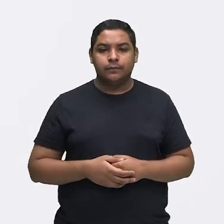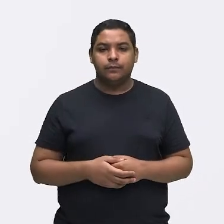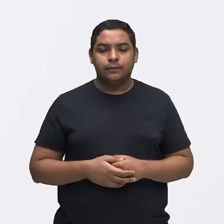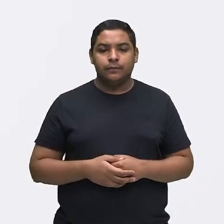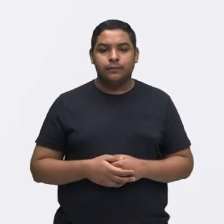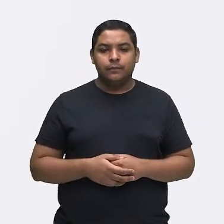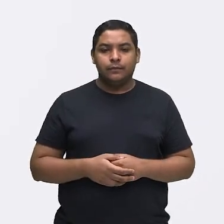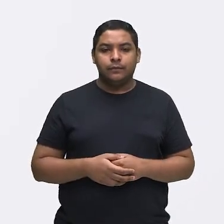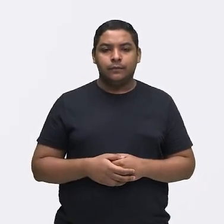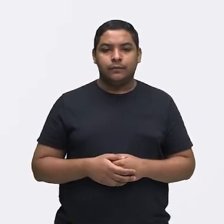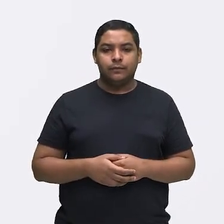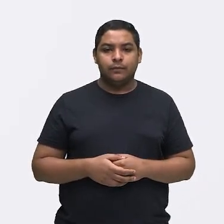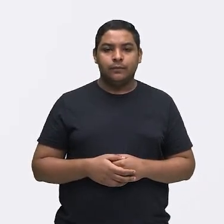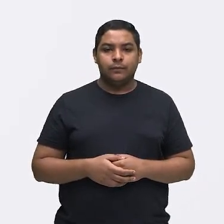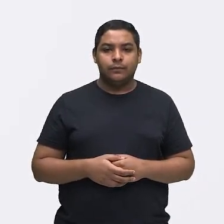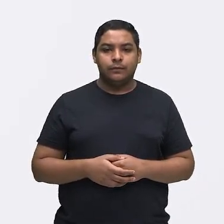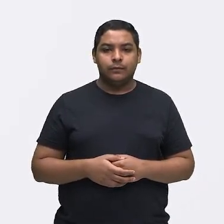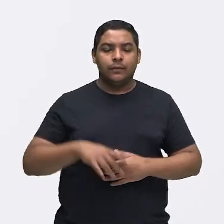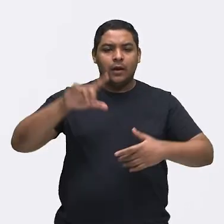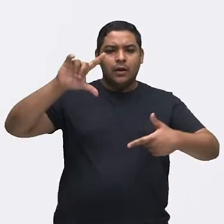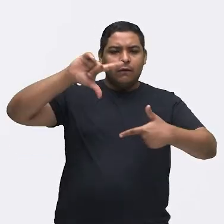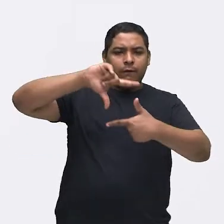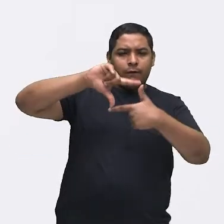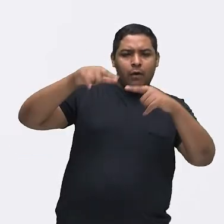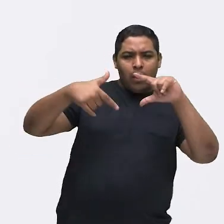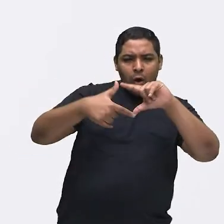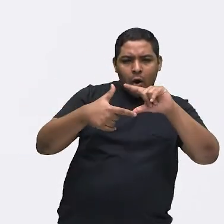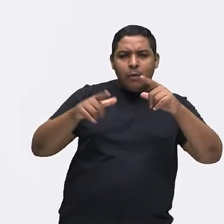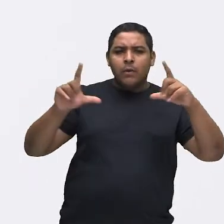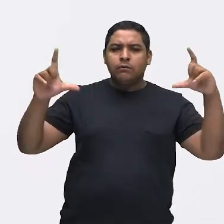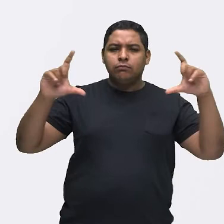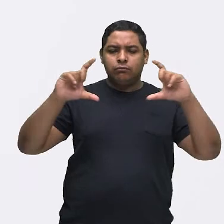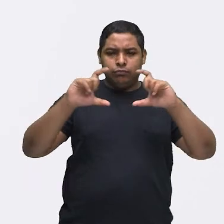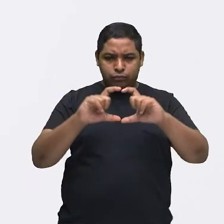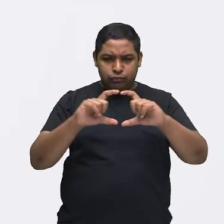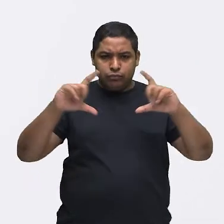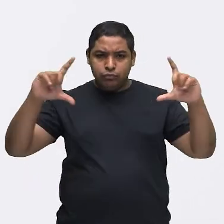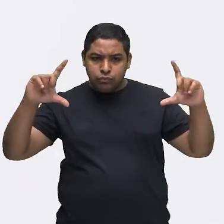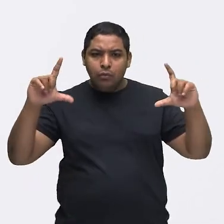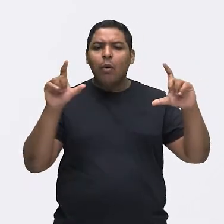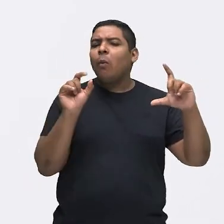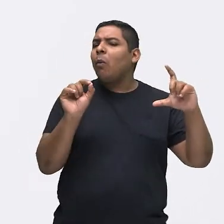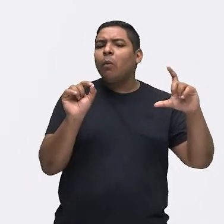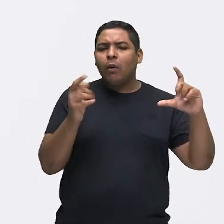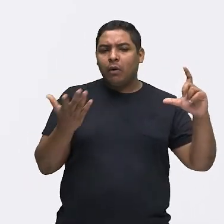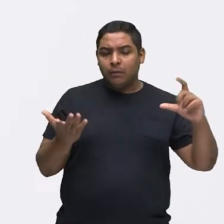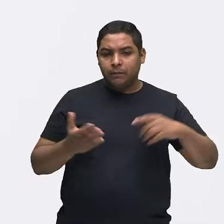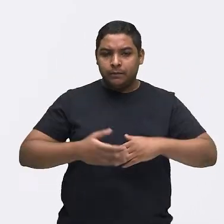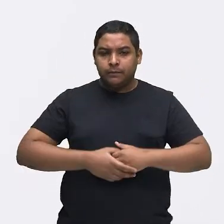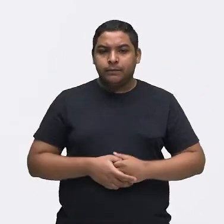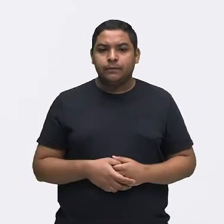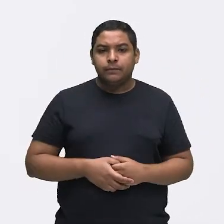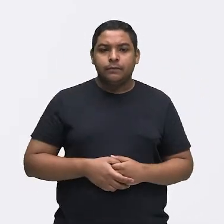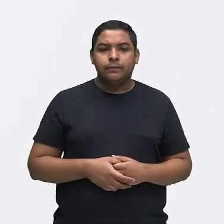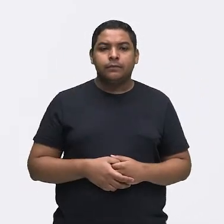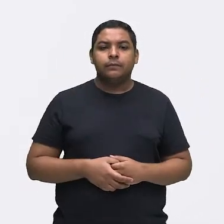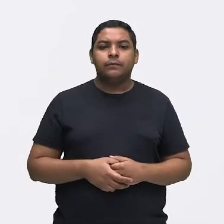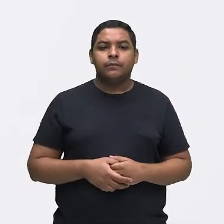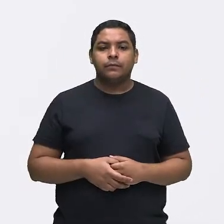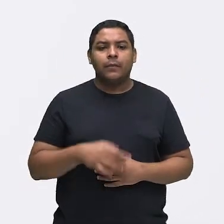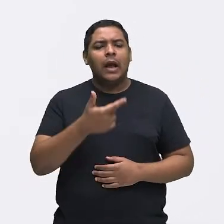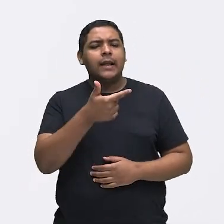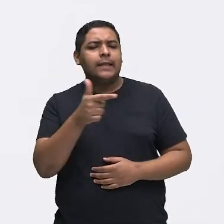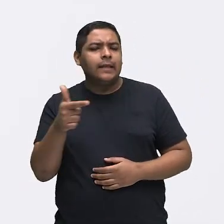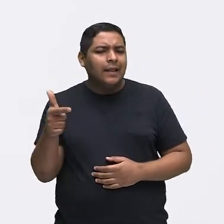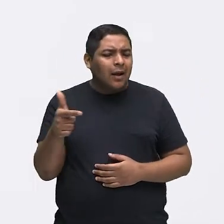forma e dimensão são definidas pelo artista. Não tem definição, ele é usado